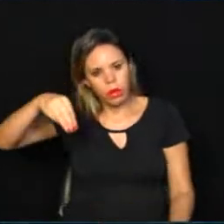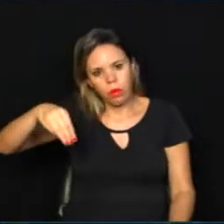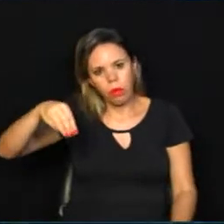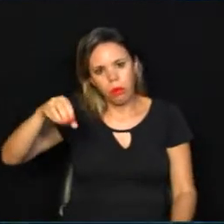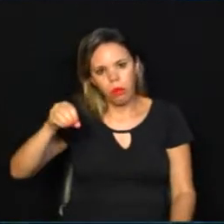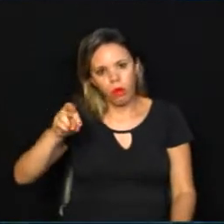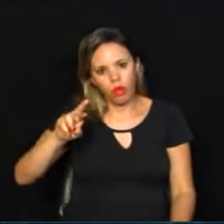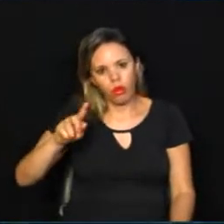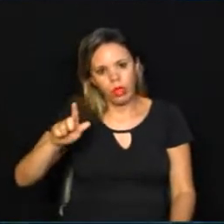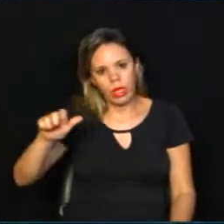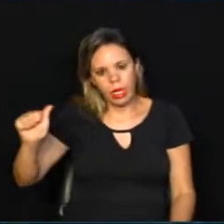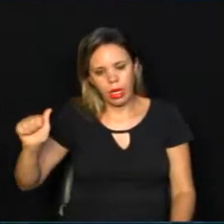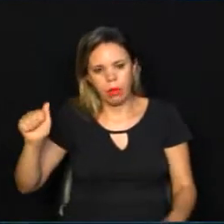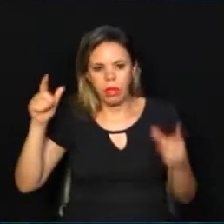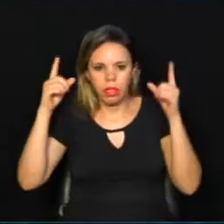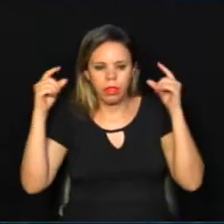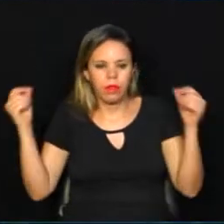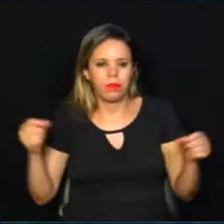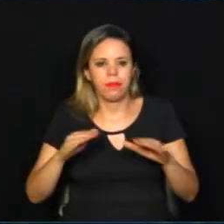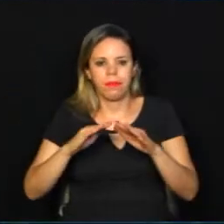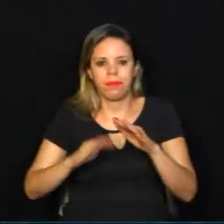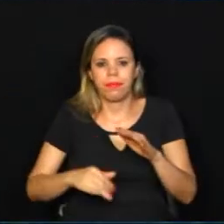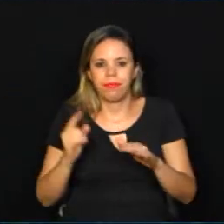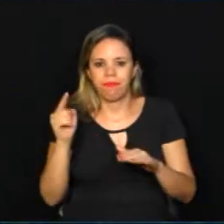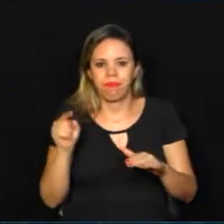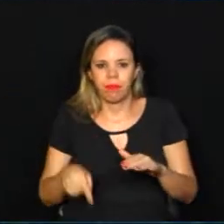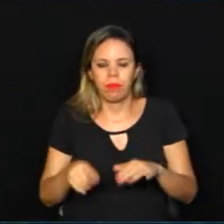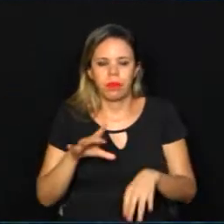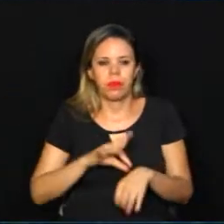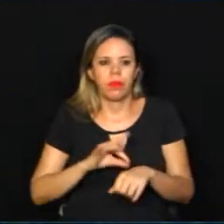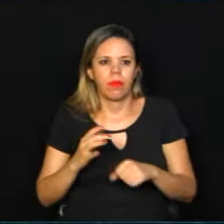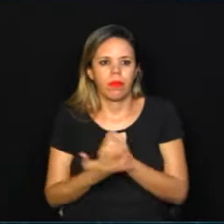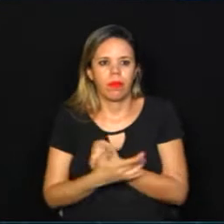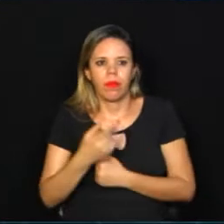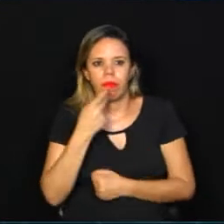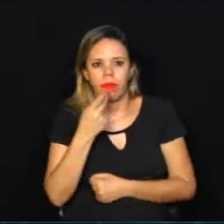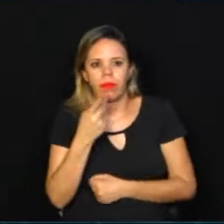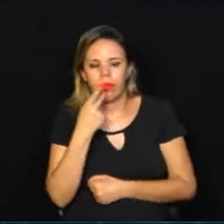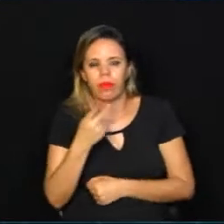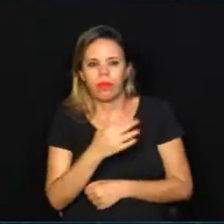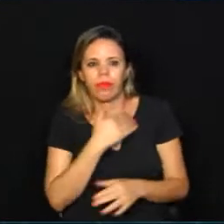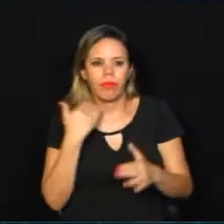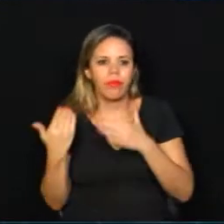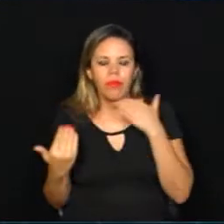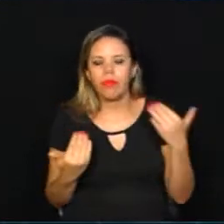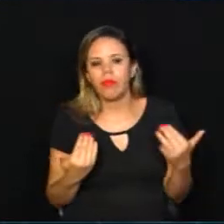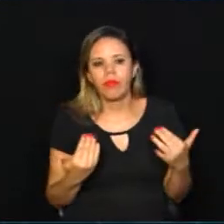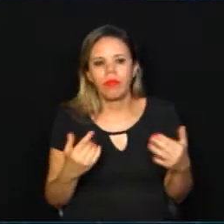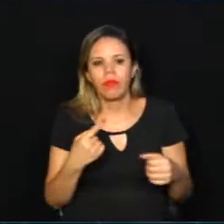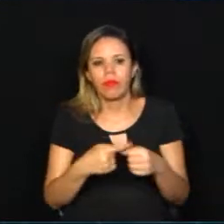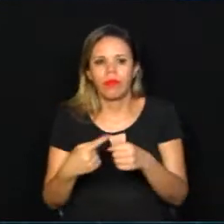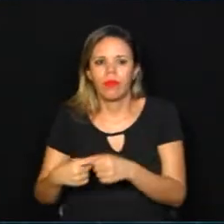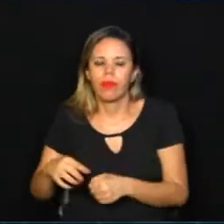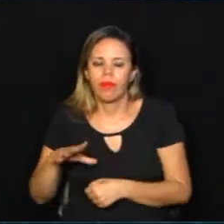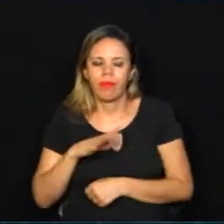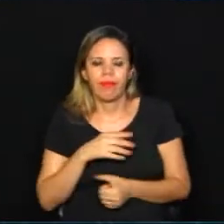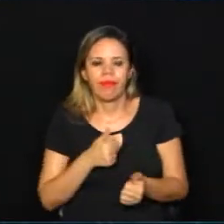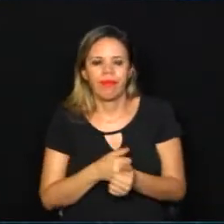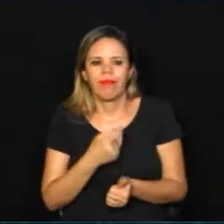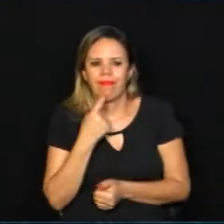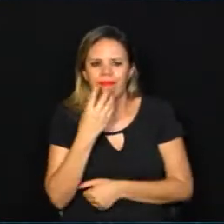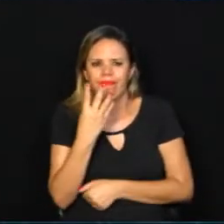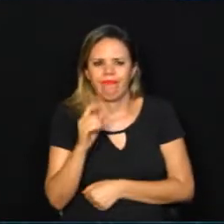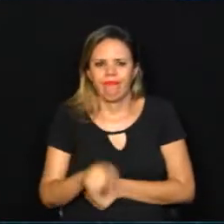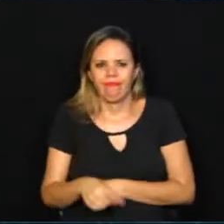únicas cidades com menos de 1.000 casos da doença. Agora nós vamos falar dos óbitos na região metropolitana de Campinas. São